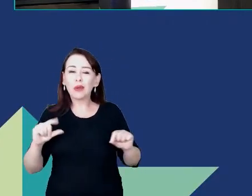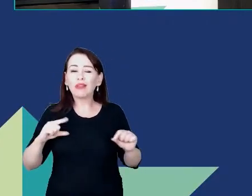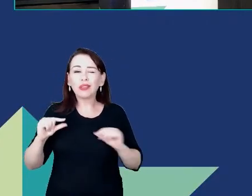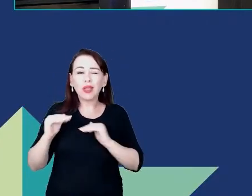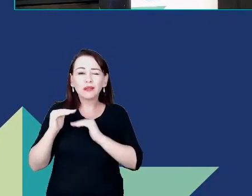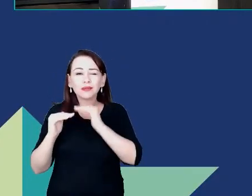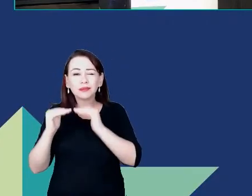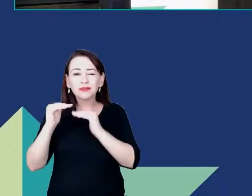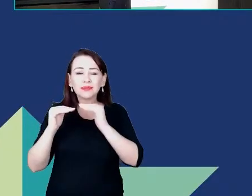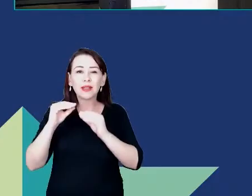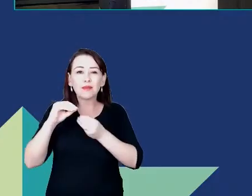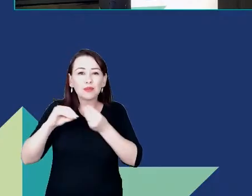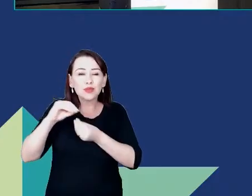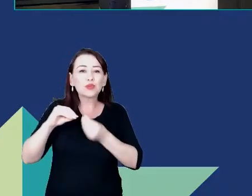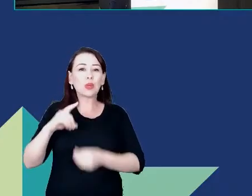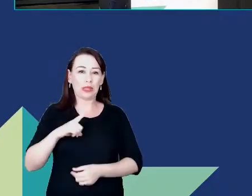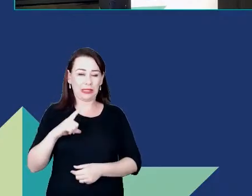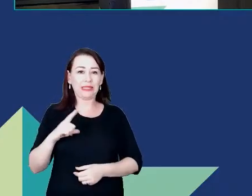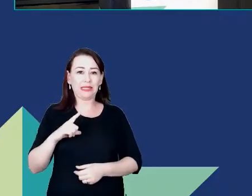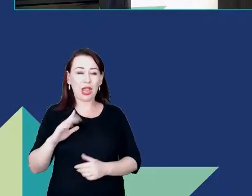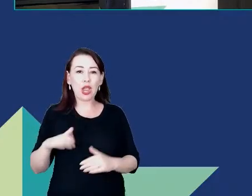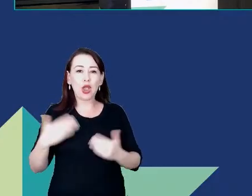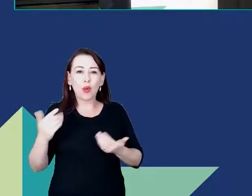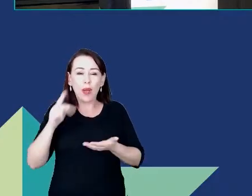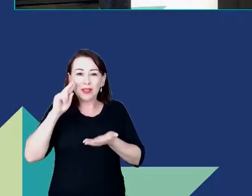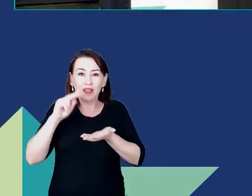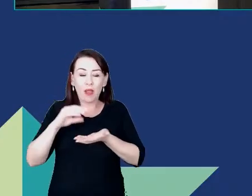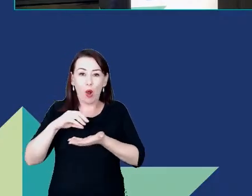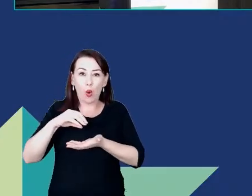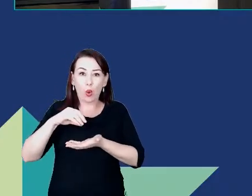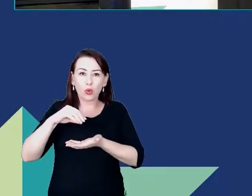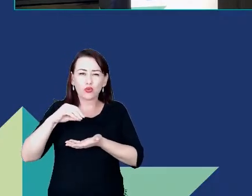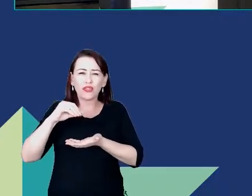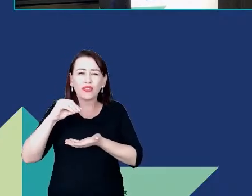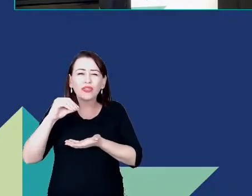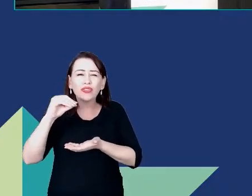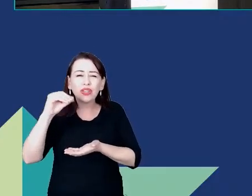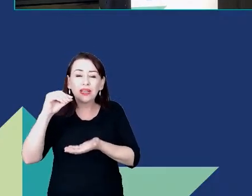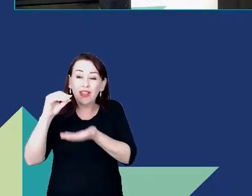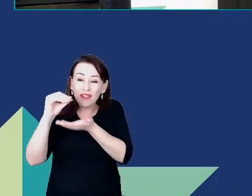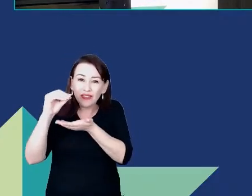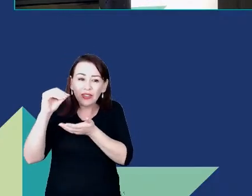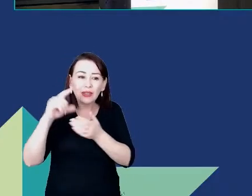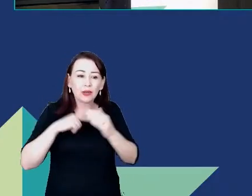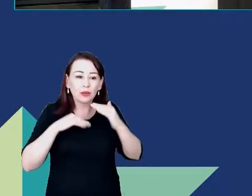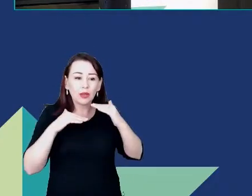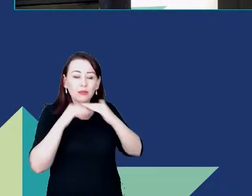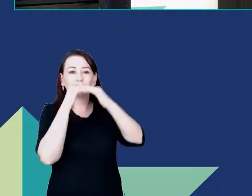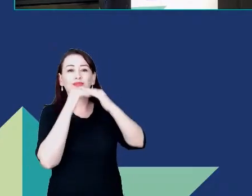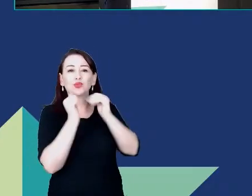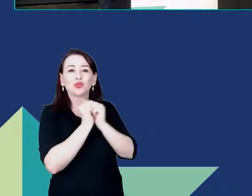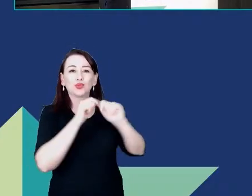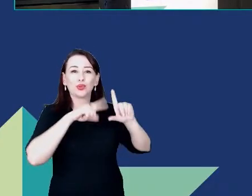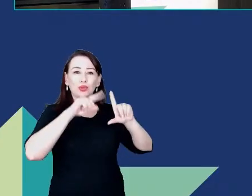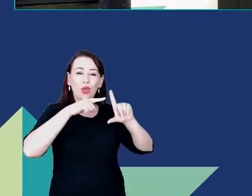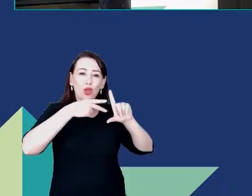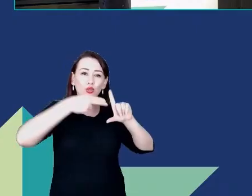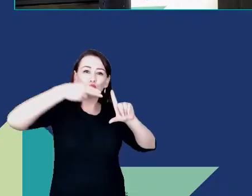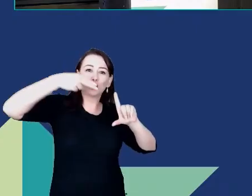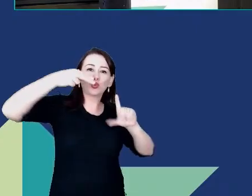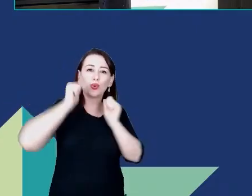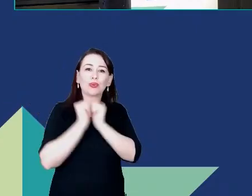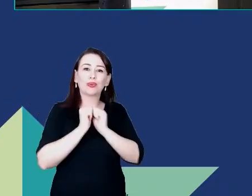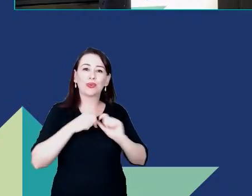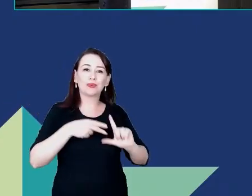mais próximo do ramo mais fino, né, tem uma sobreposição dessas curvas. Então, significa que, mesmo você mantendo ali, né,